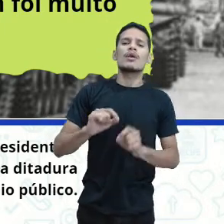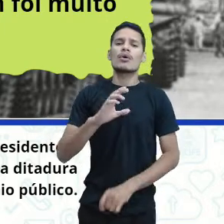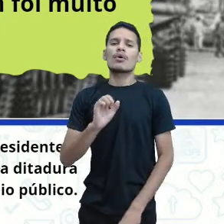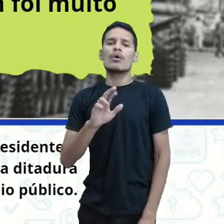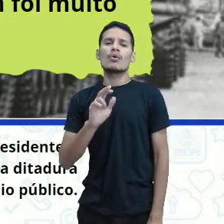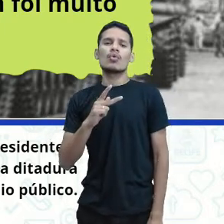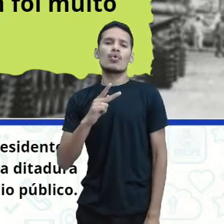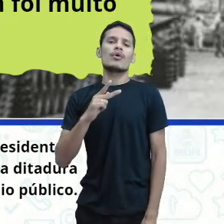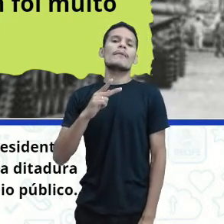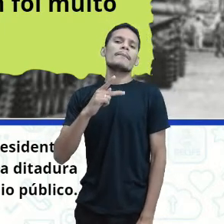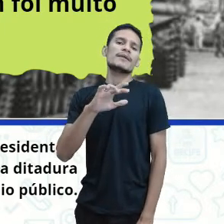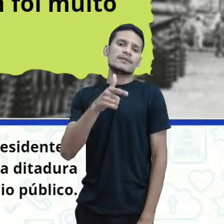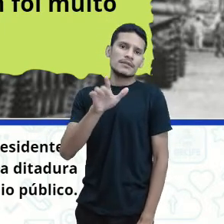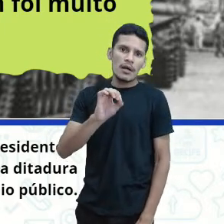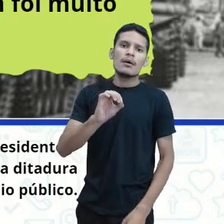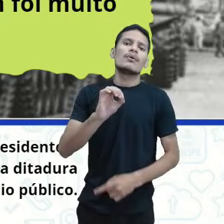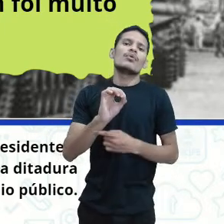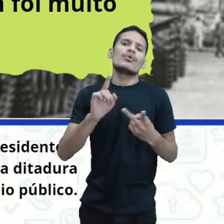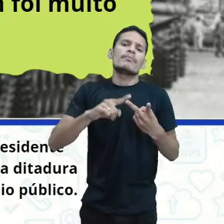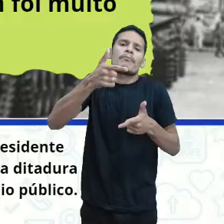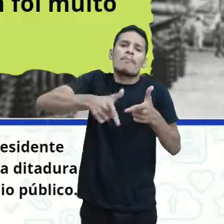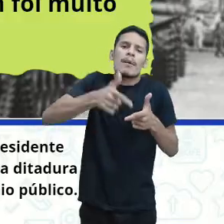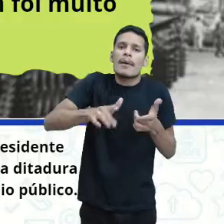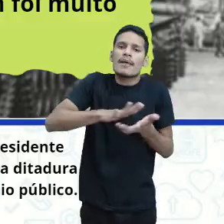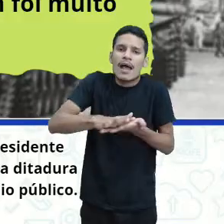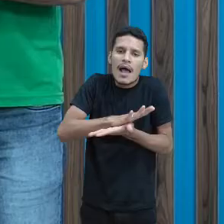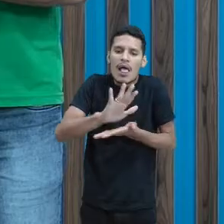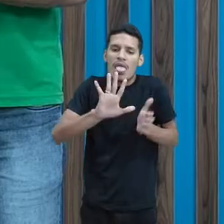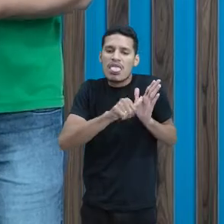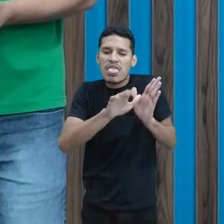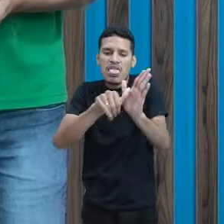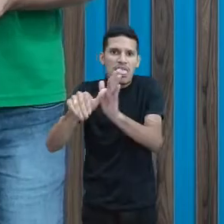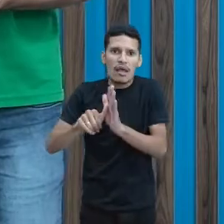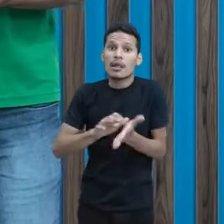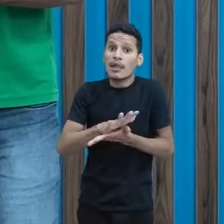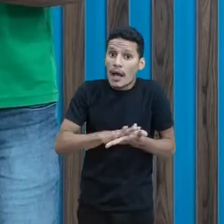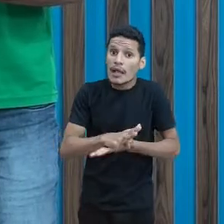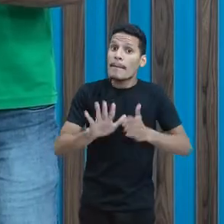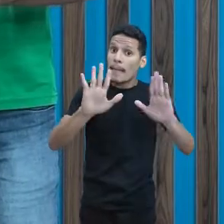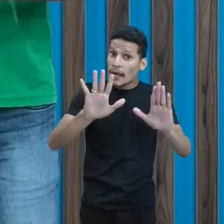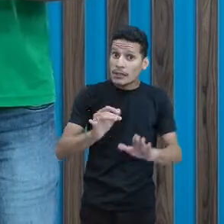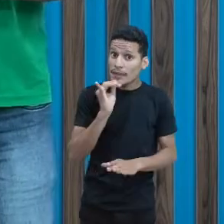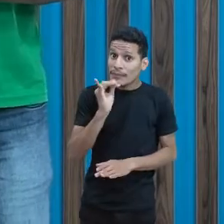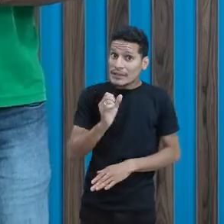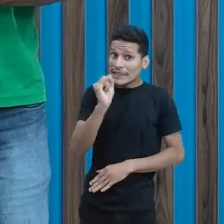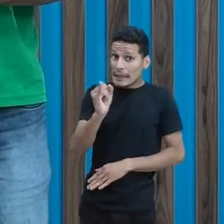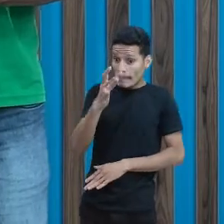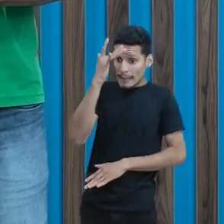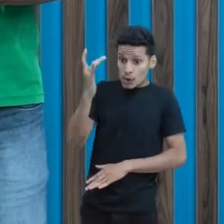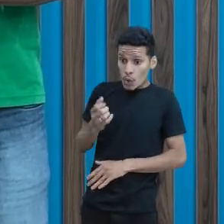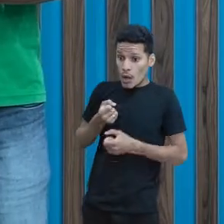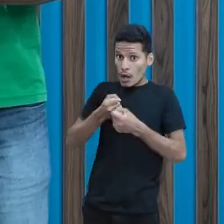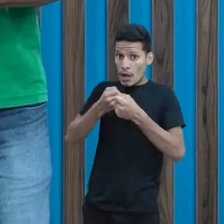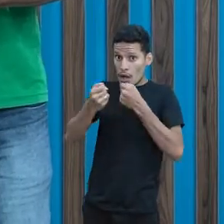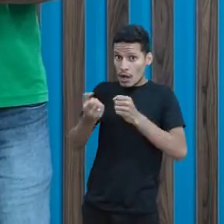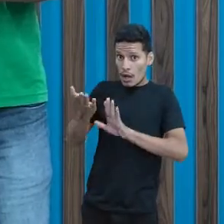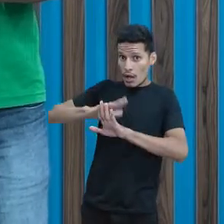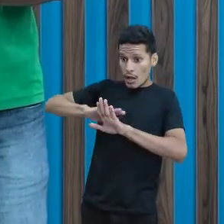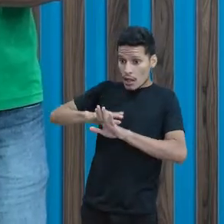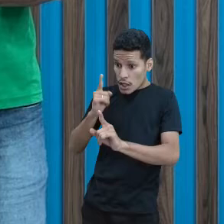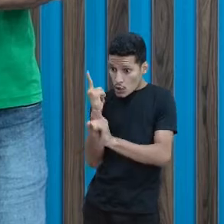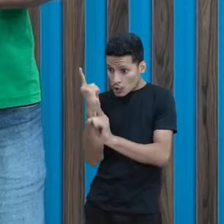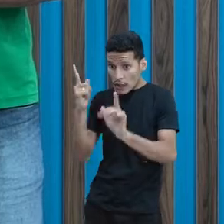tinha problemas e tal, mas o que acontece é que toda vez que alguém da imprensa descobrisse alguma coisa ou fosse fazer